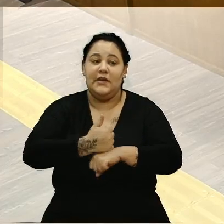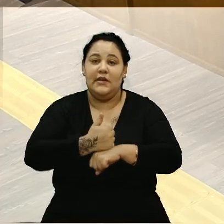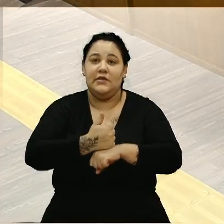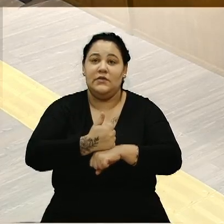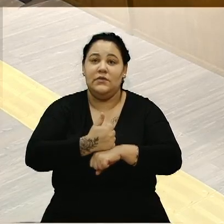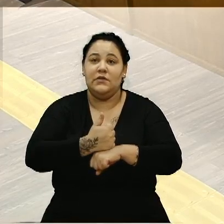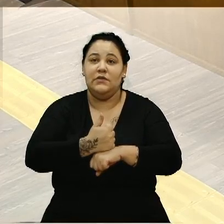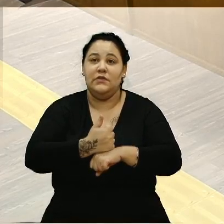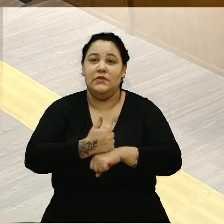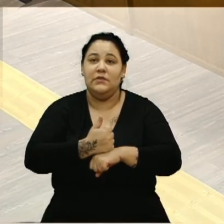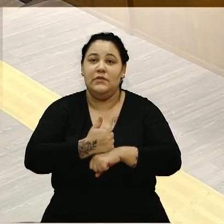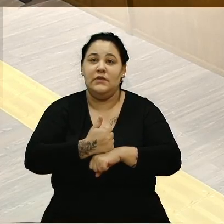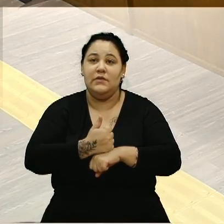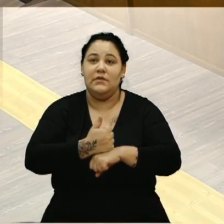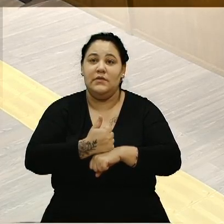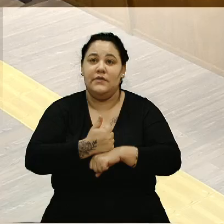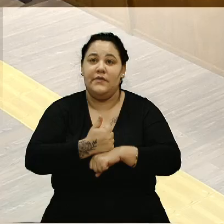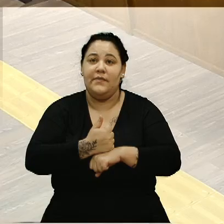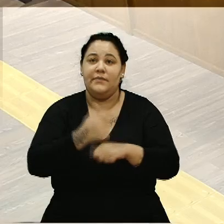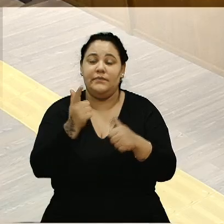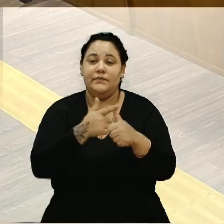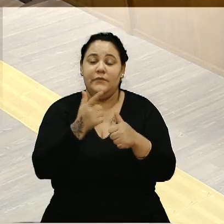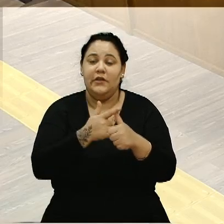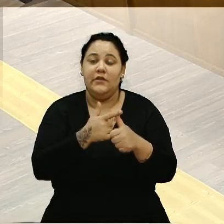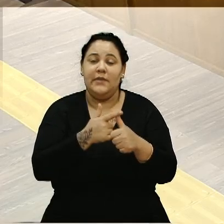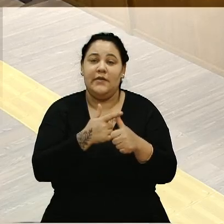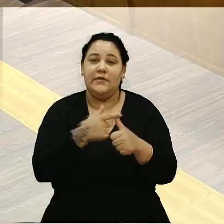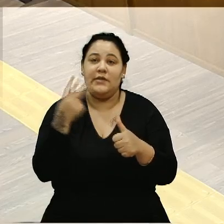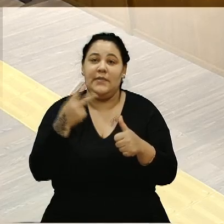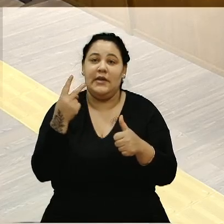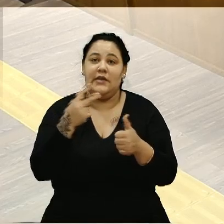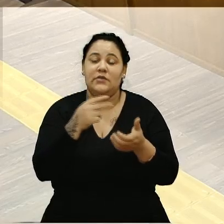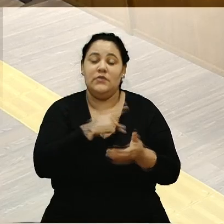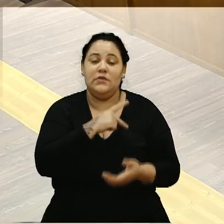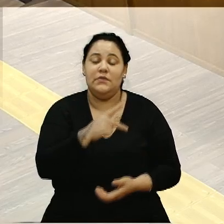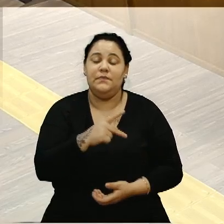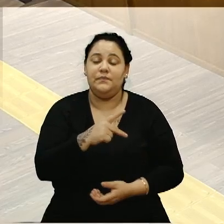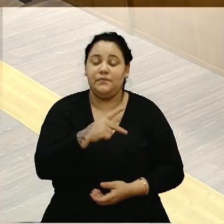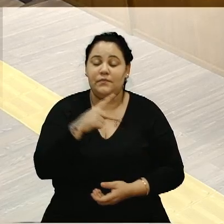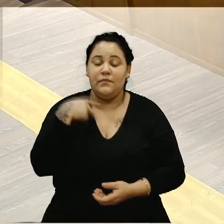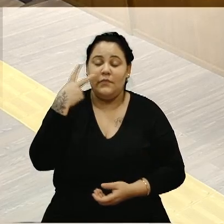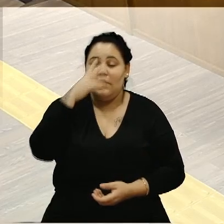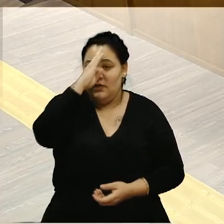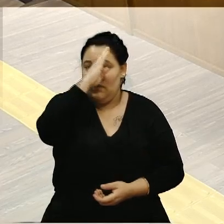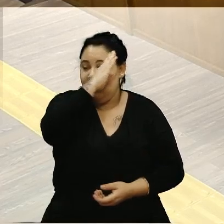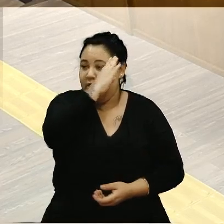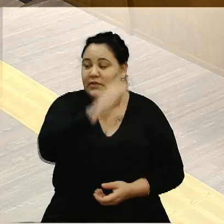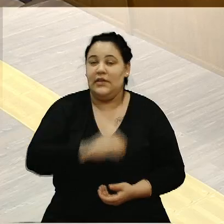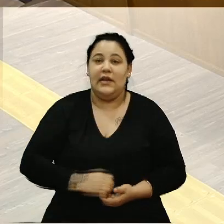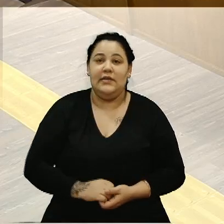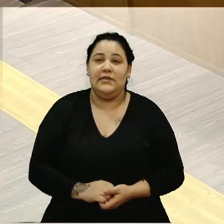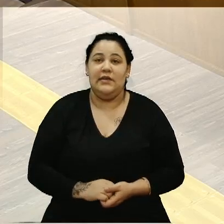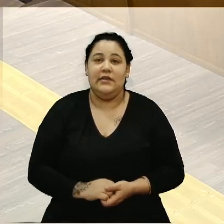próxima proposição ao primeiro vice-presidente, vereador Adriano Bressan.